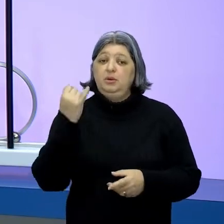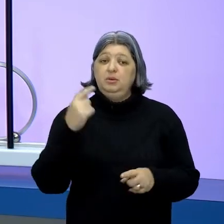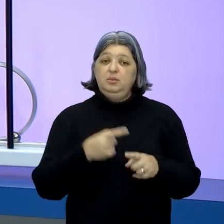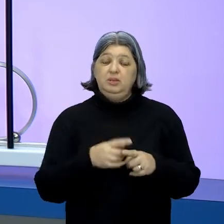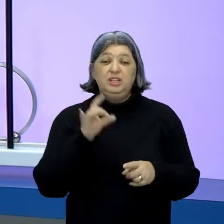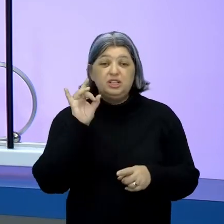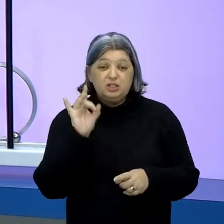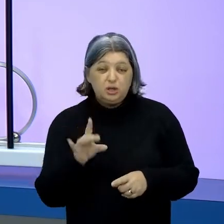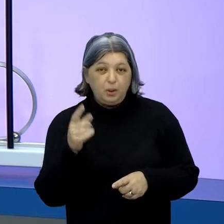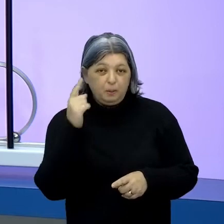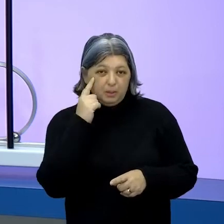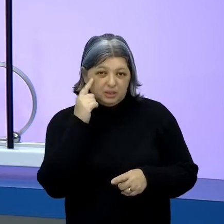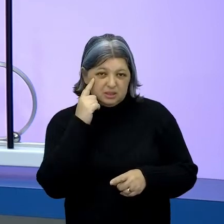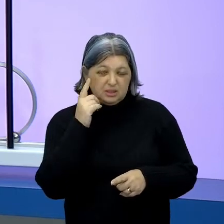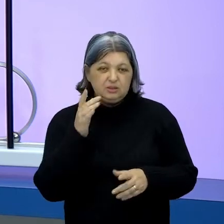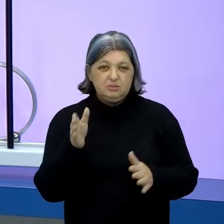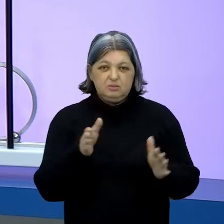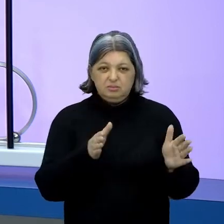só pensando assim, né,